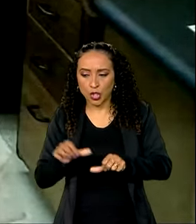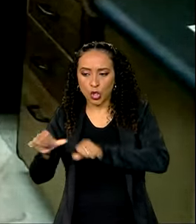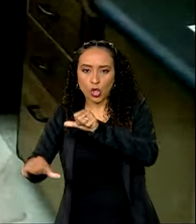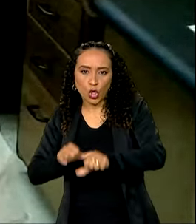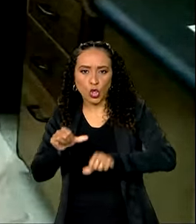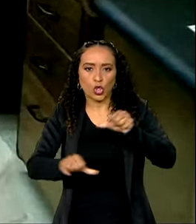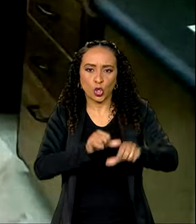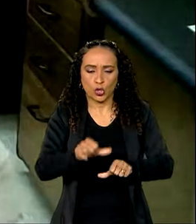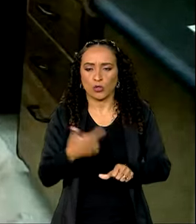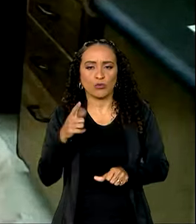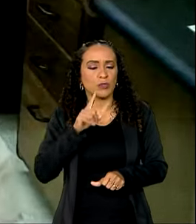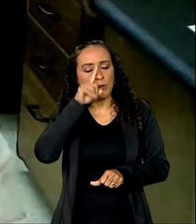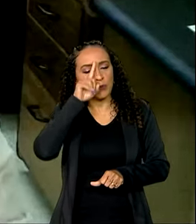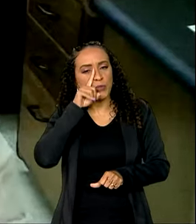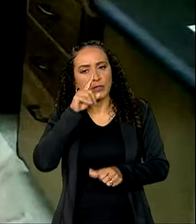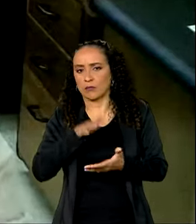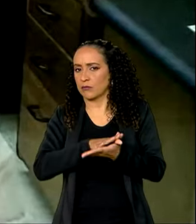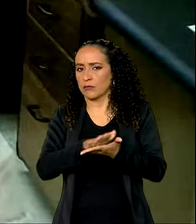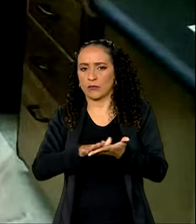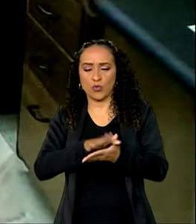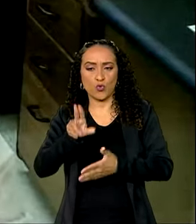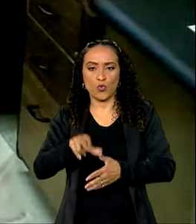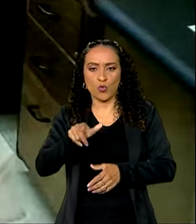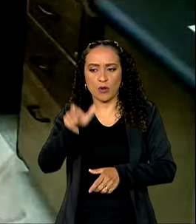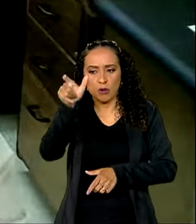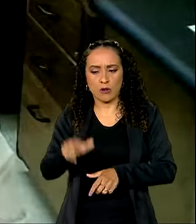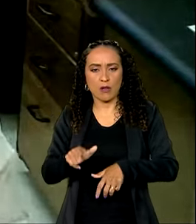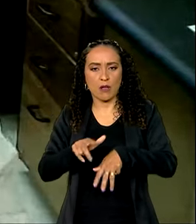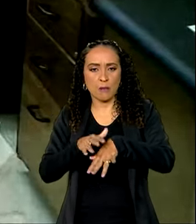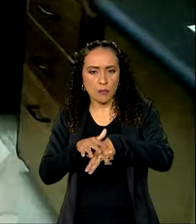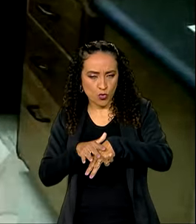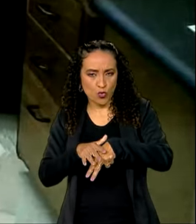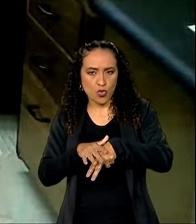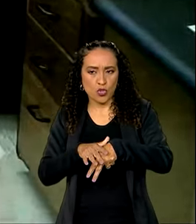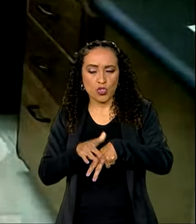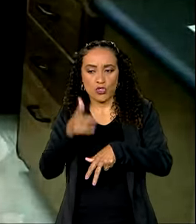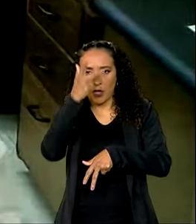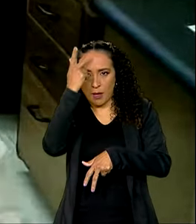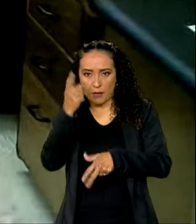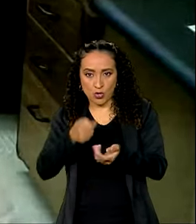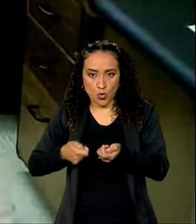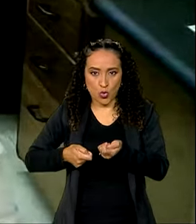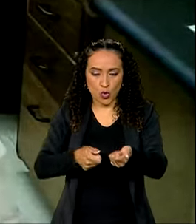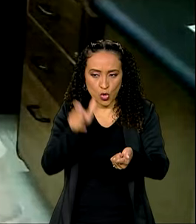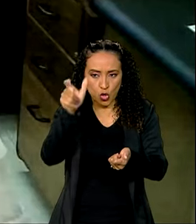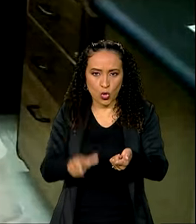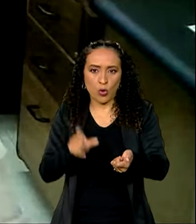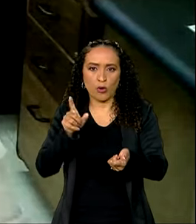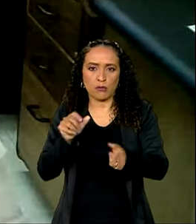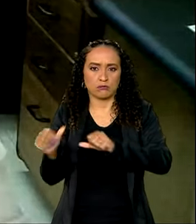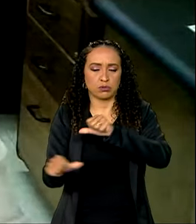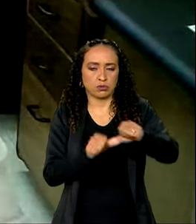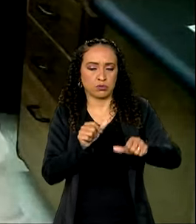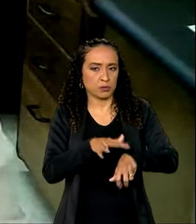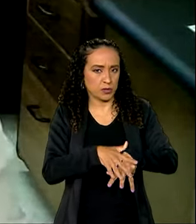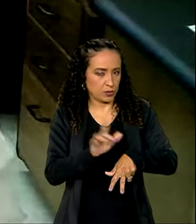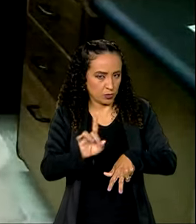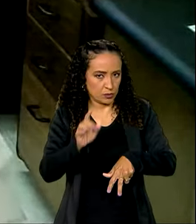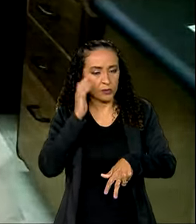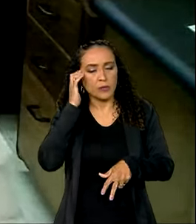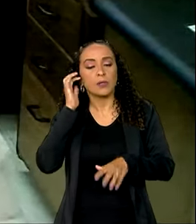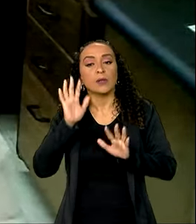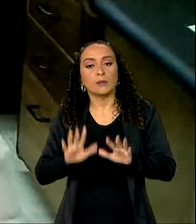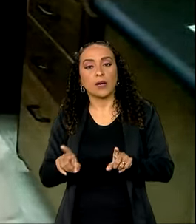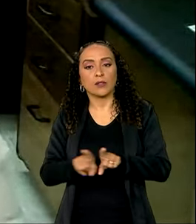existe qualquer tipo de risco, né, para que o paciente venha, para que o doador, né, venha se tornar paciente futuramente. Mas